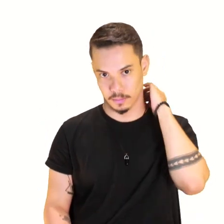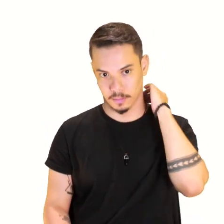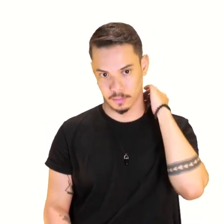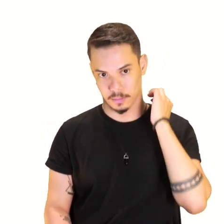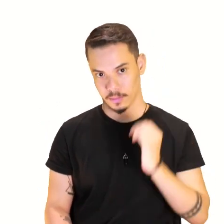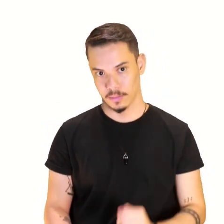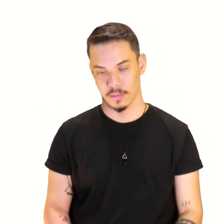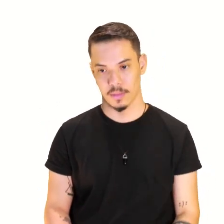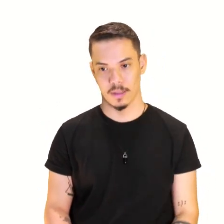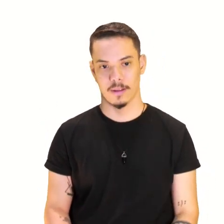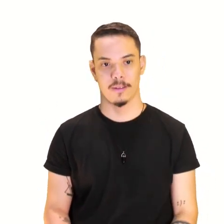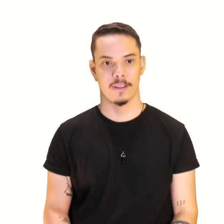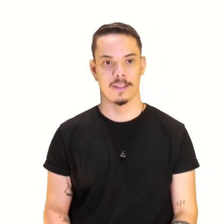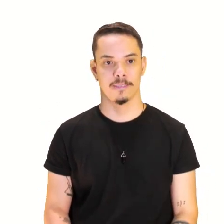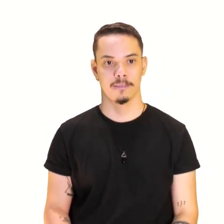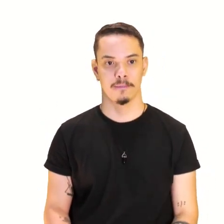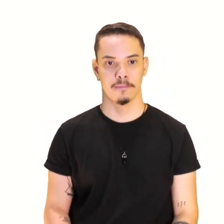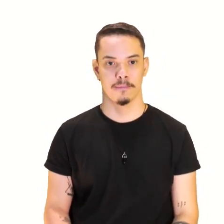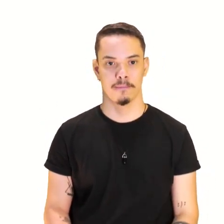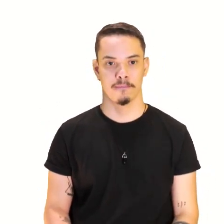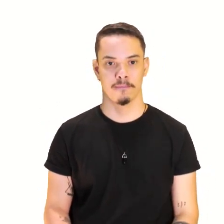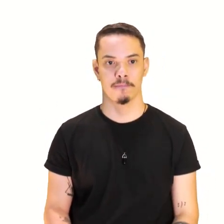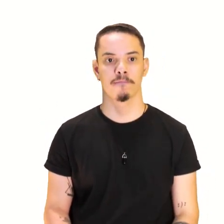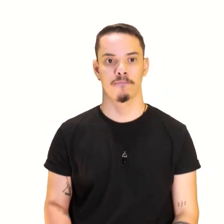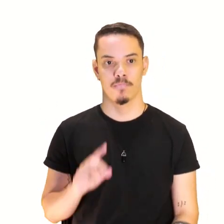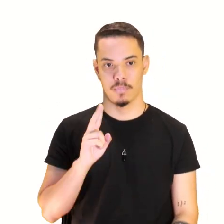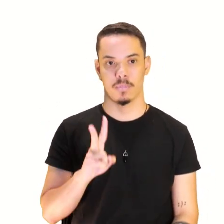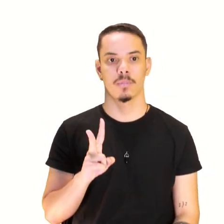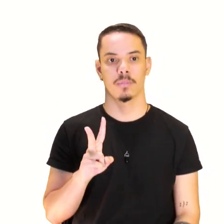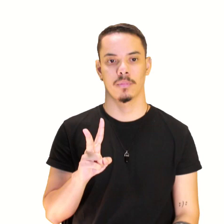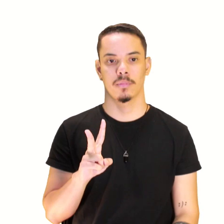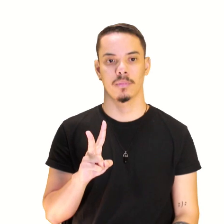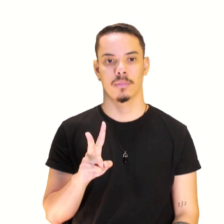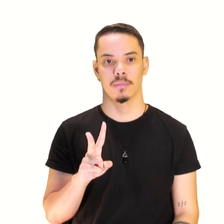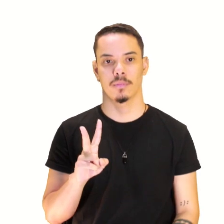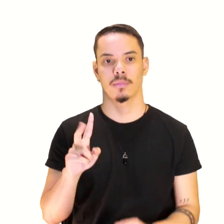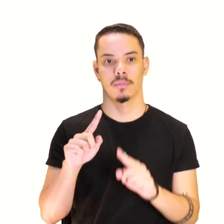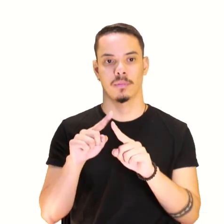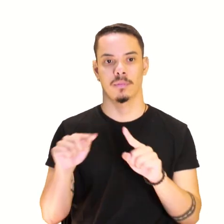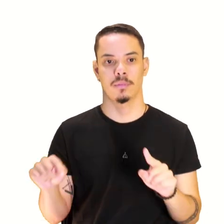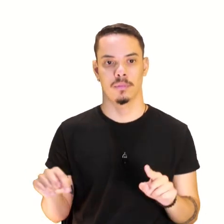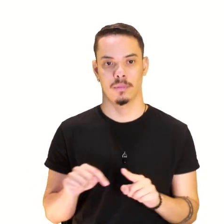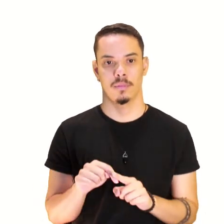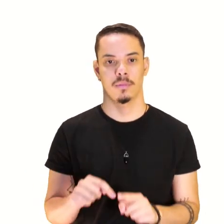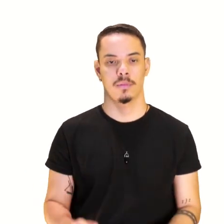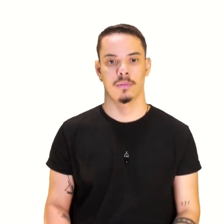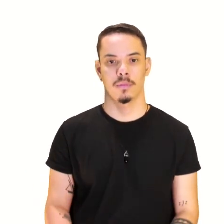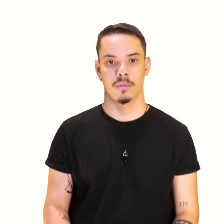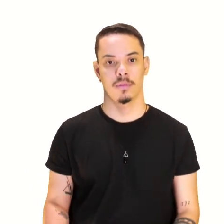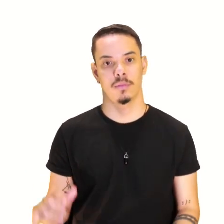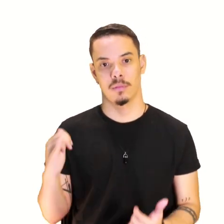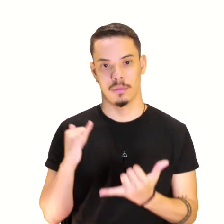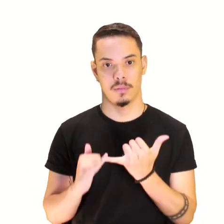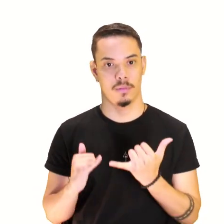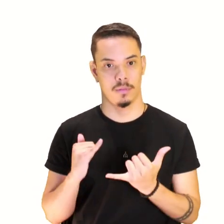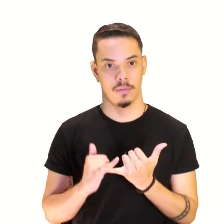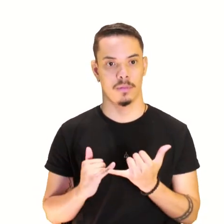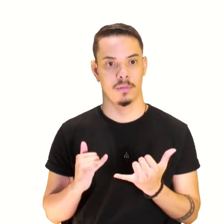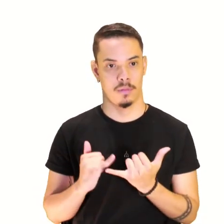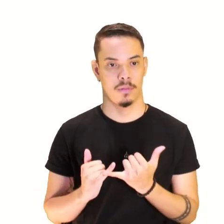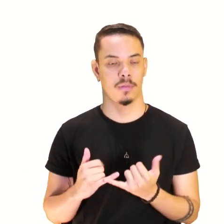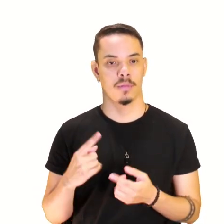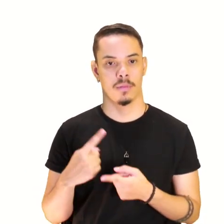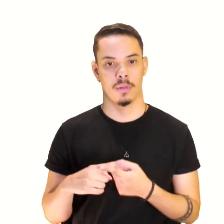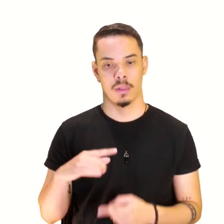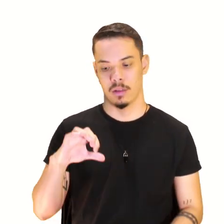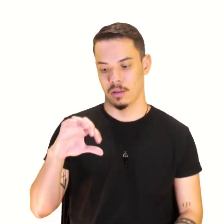Vamos lá. A gente pode montar altura com altura, tem. Olha aqui, vamos visualizar aqui 2 triângulos que são semelhantes. Por que são semelhantes? Ângulo de